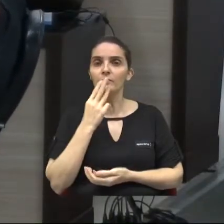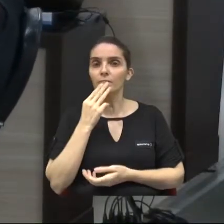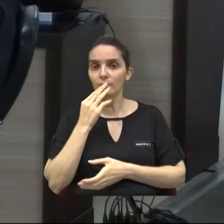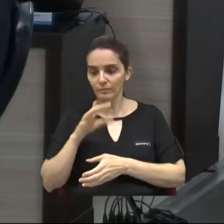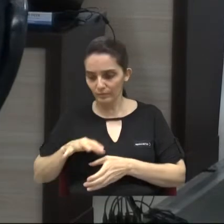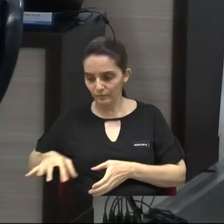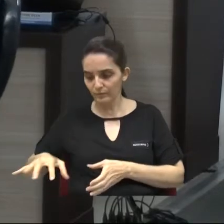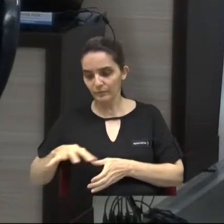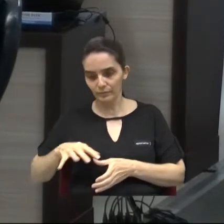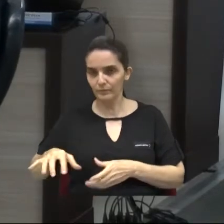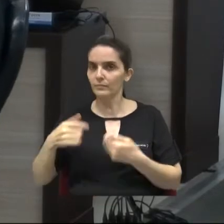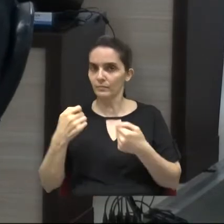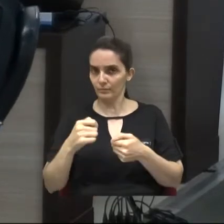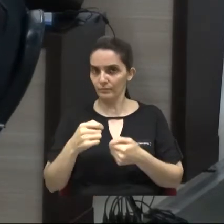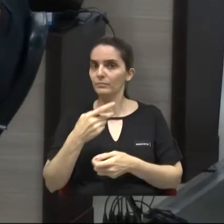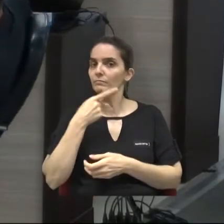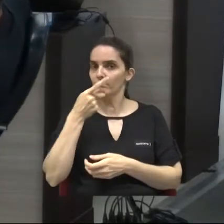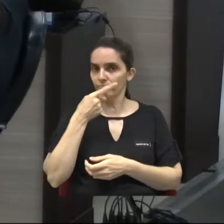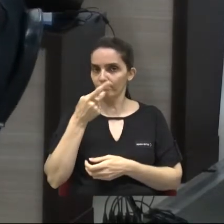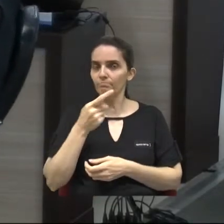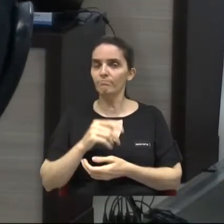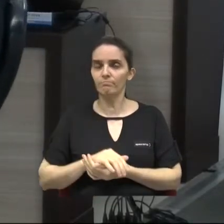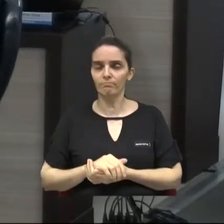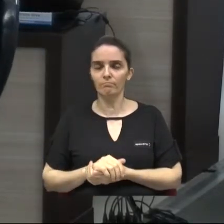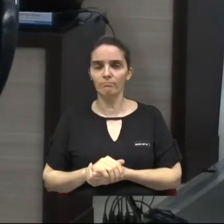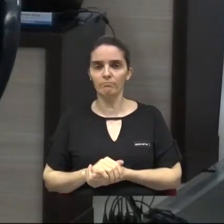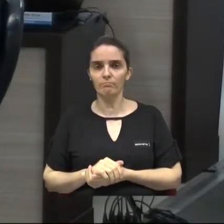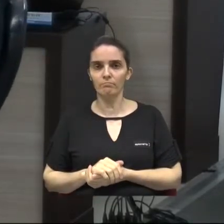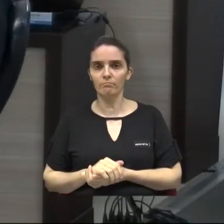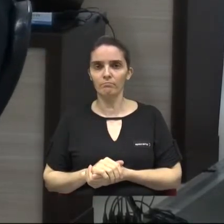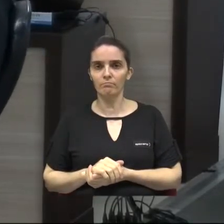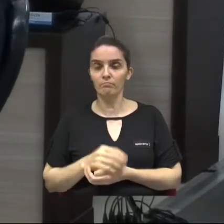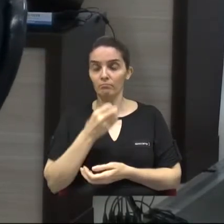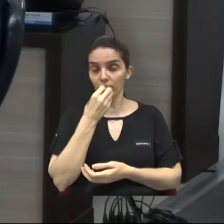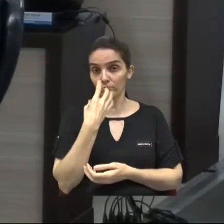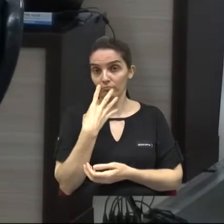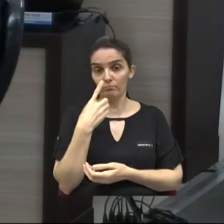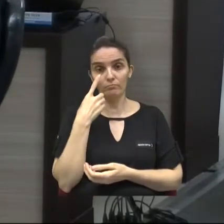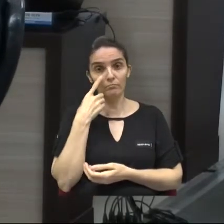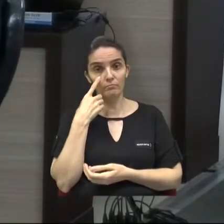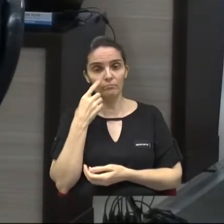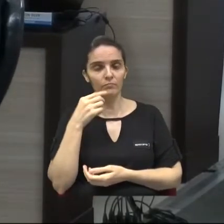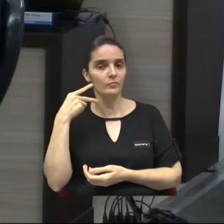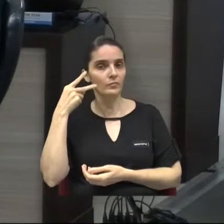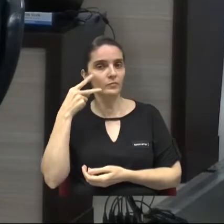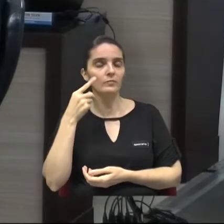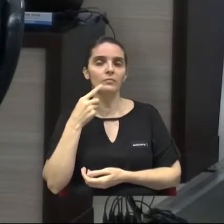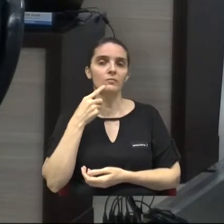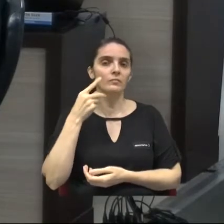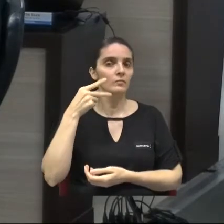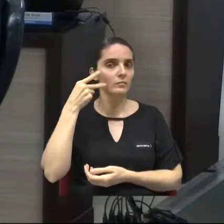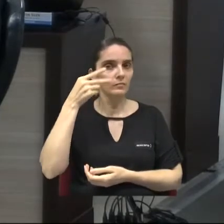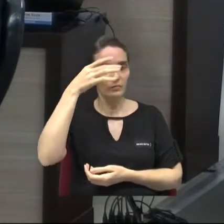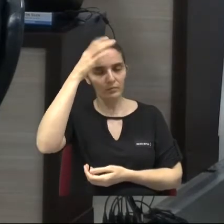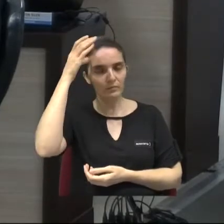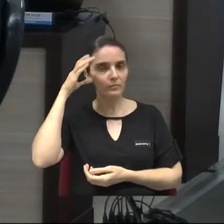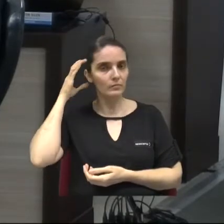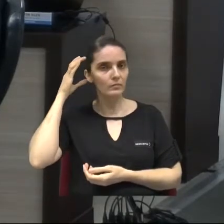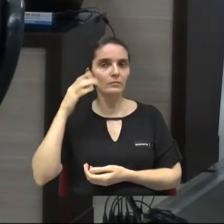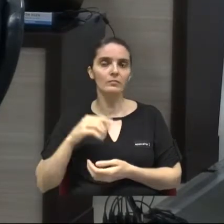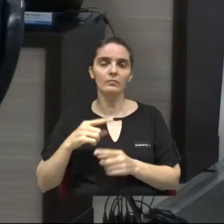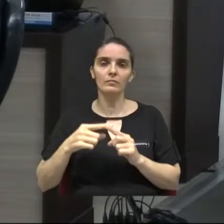de falar, né? É interessante, vereador Cleito, vereadora Carolina Pontes, quando é colocado esse requerimento.